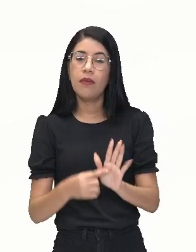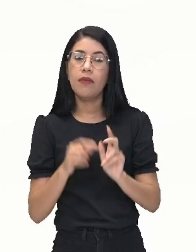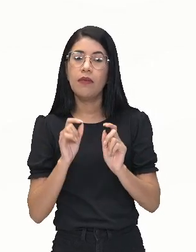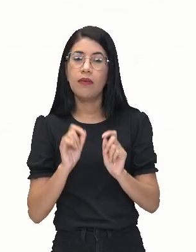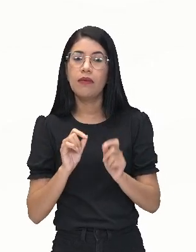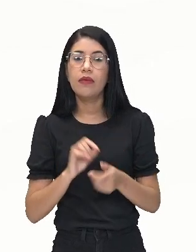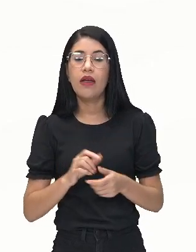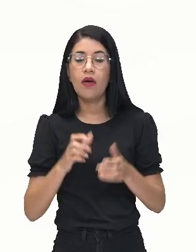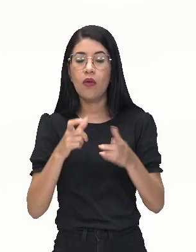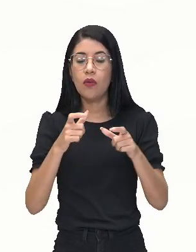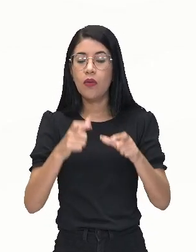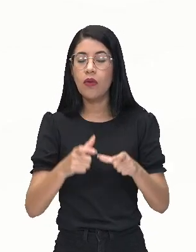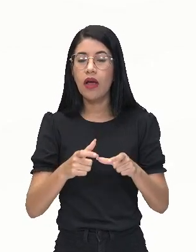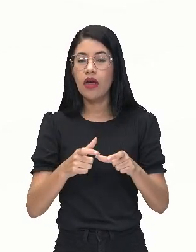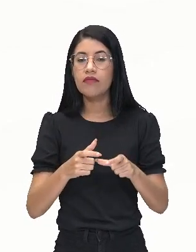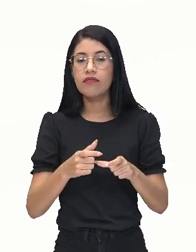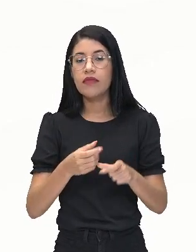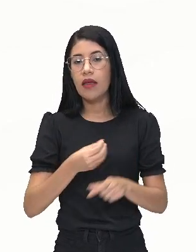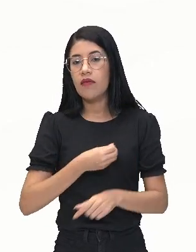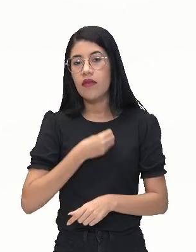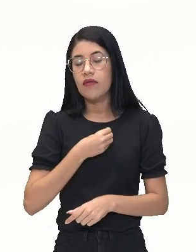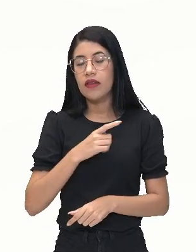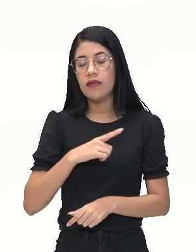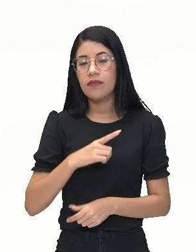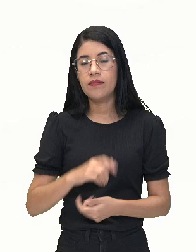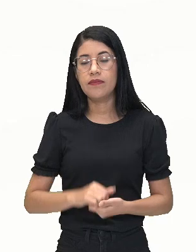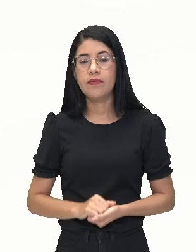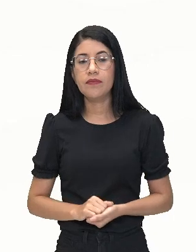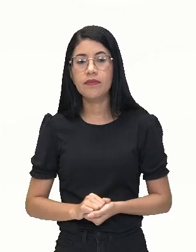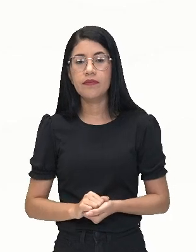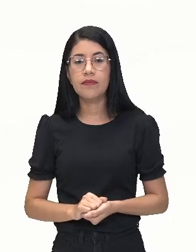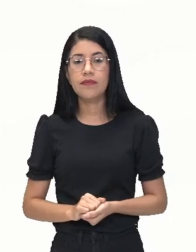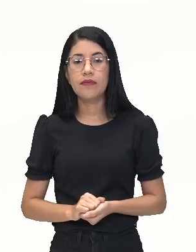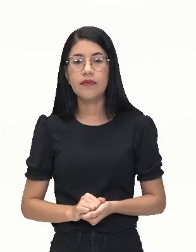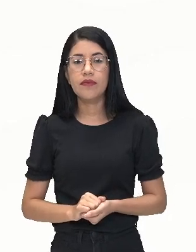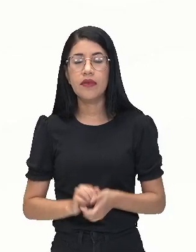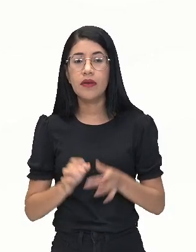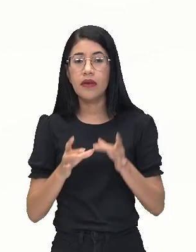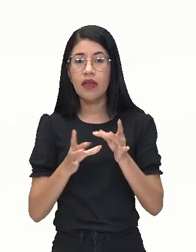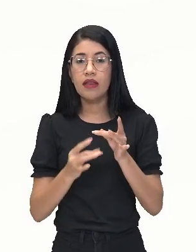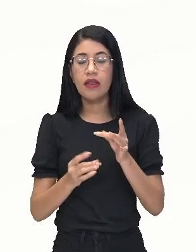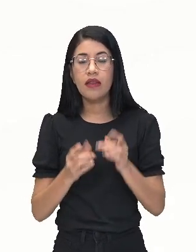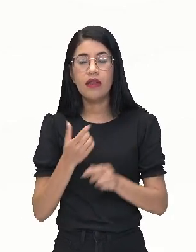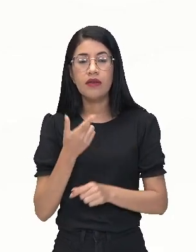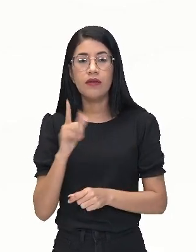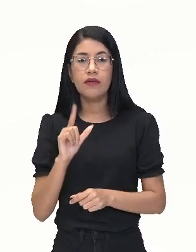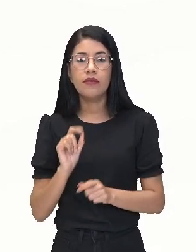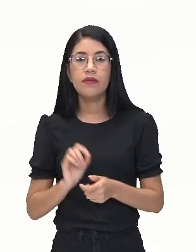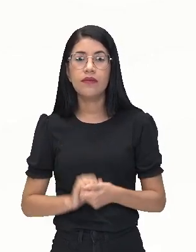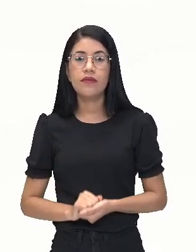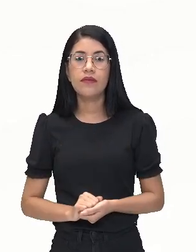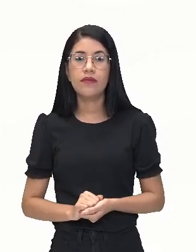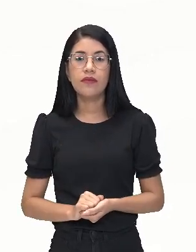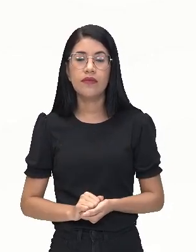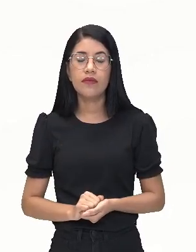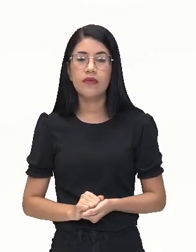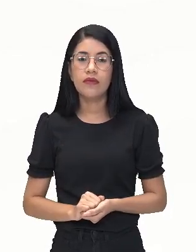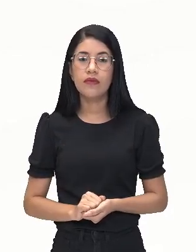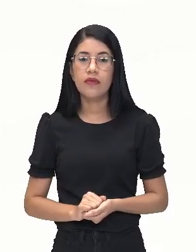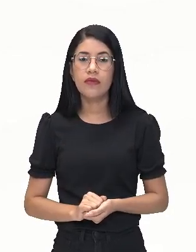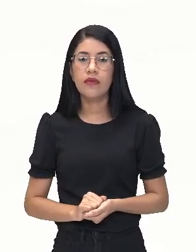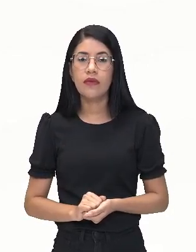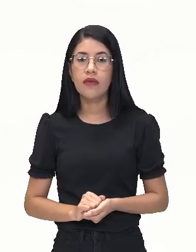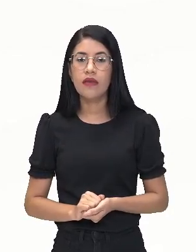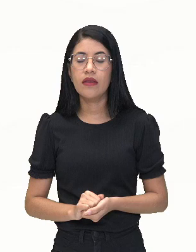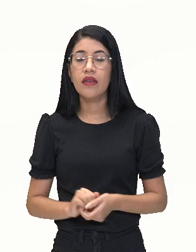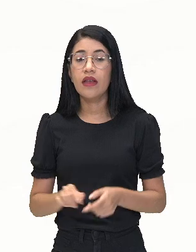a nossa localização, tá? Vamos dar uma olhada mais num detalhe aqui complementar. O receptor que